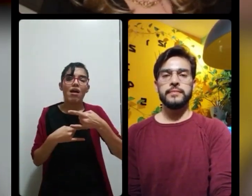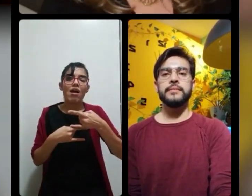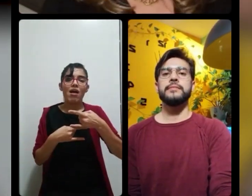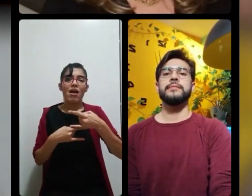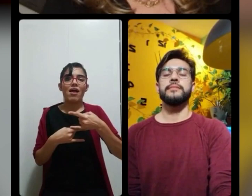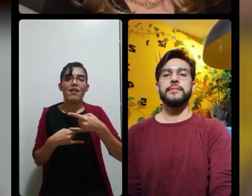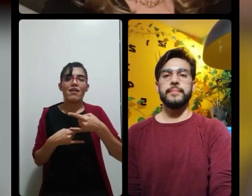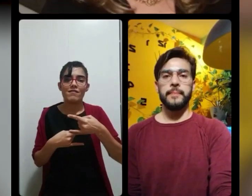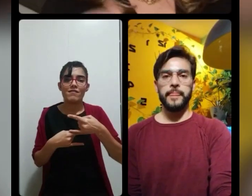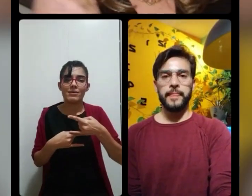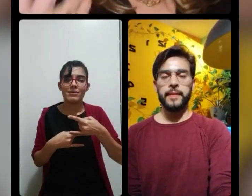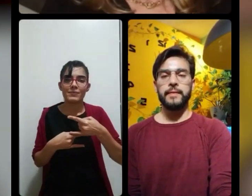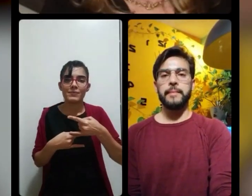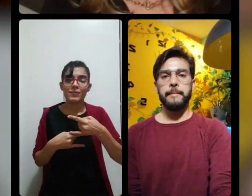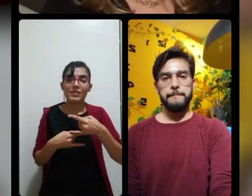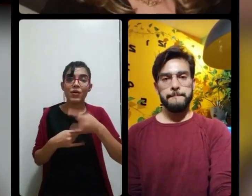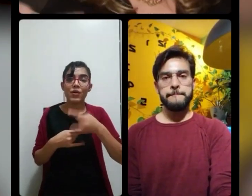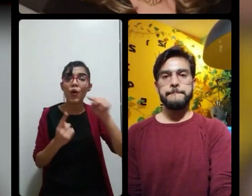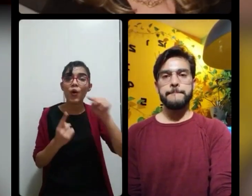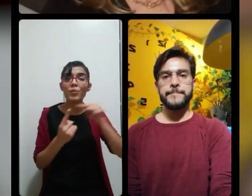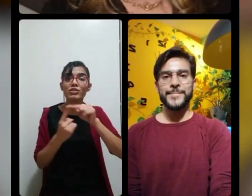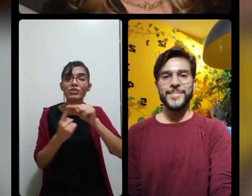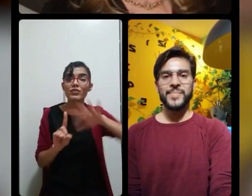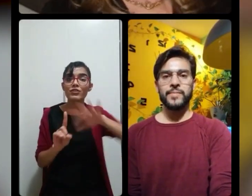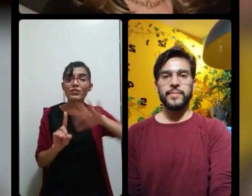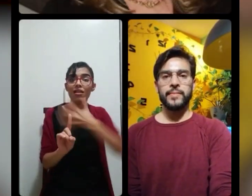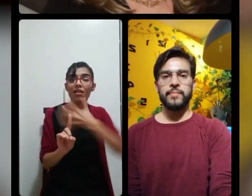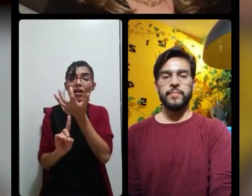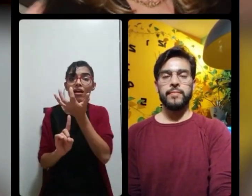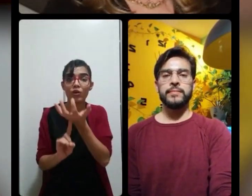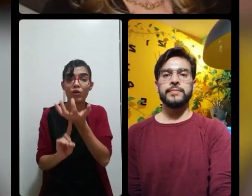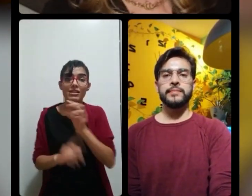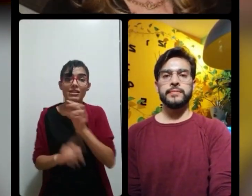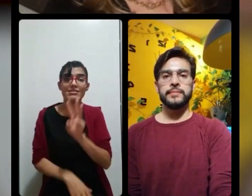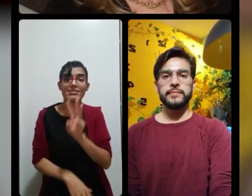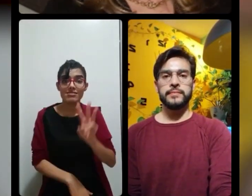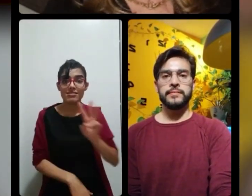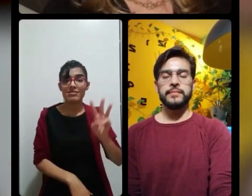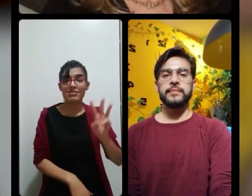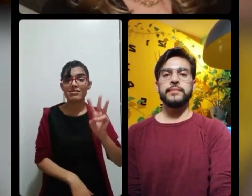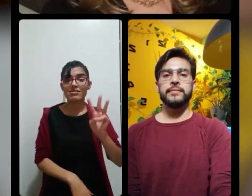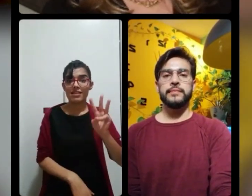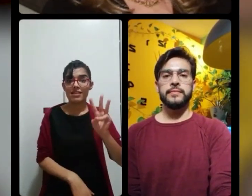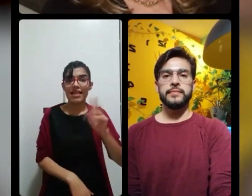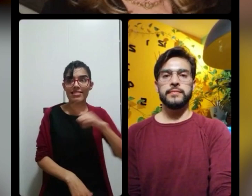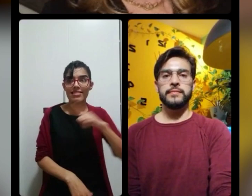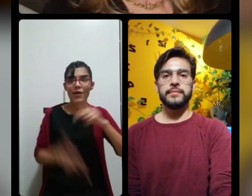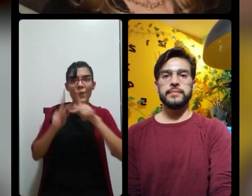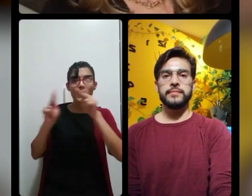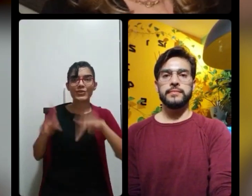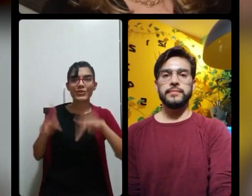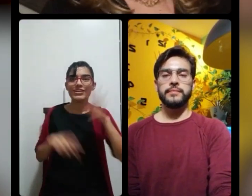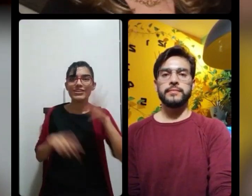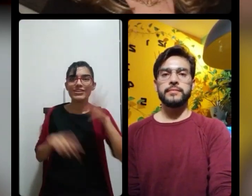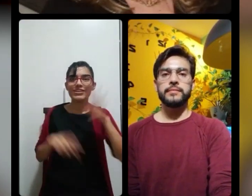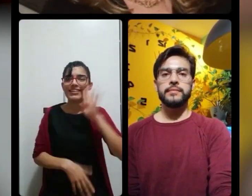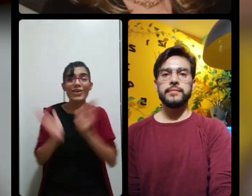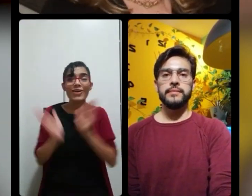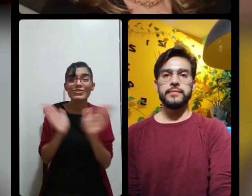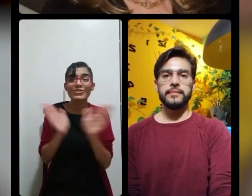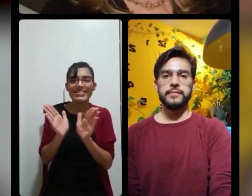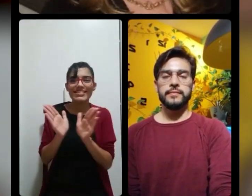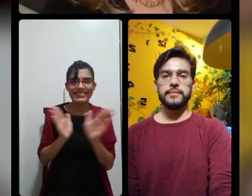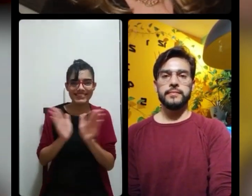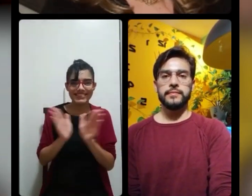site, justamente para que a gente possa divulgar que vem um projeto importante, que vem um projeto legal aí pela frente, que para quando ele chegue, quando ele seja de